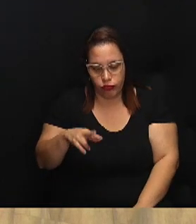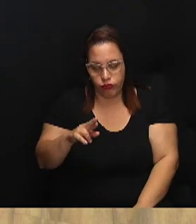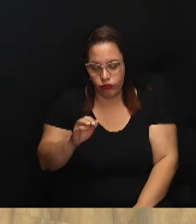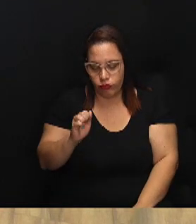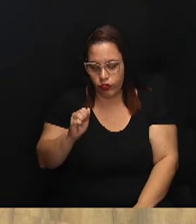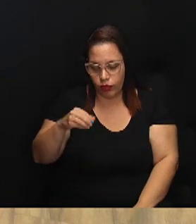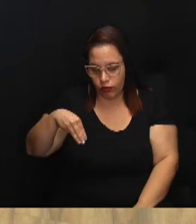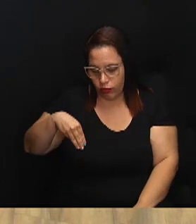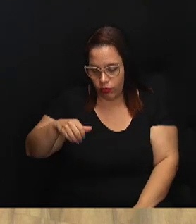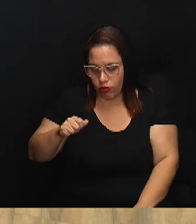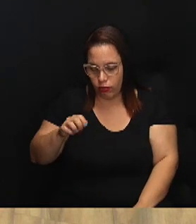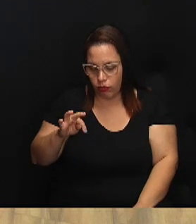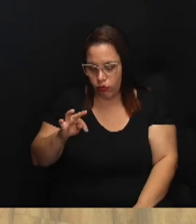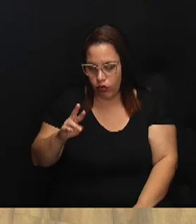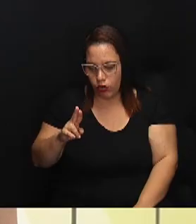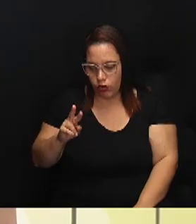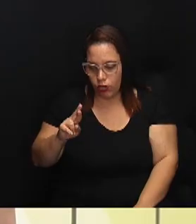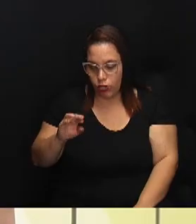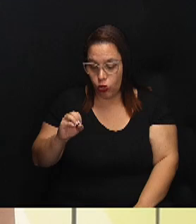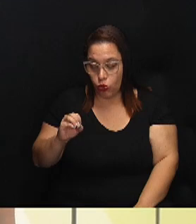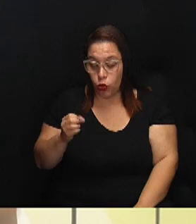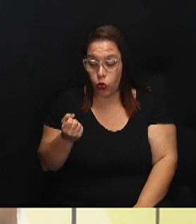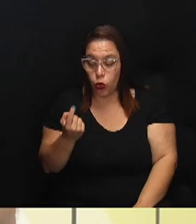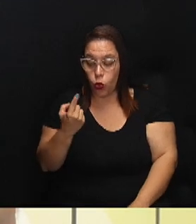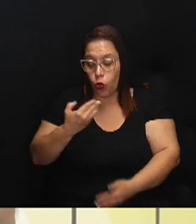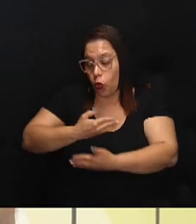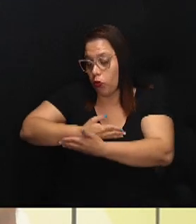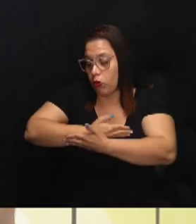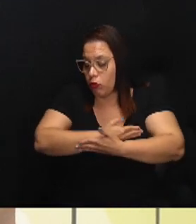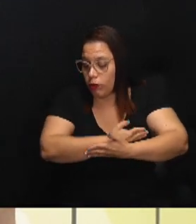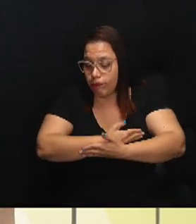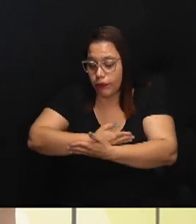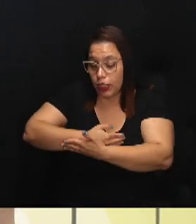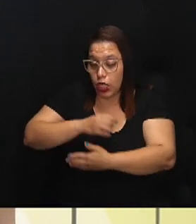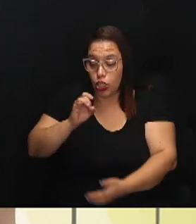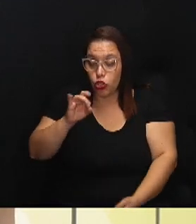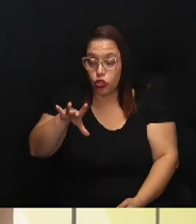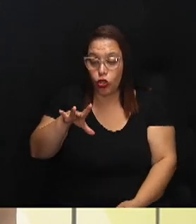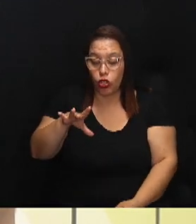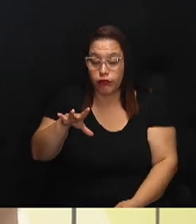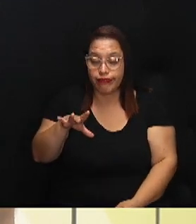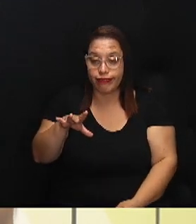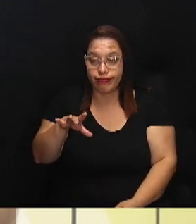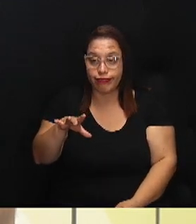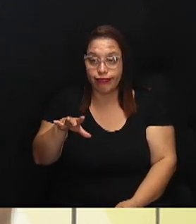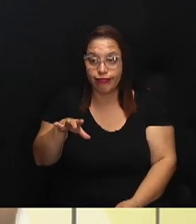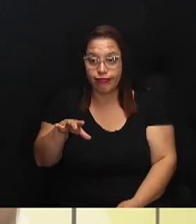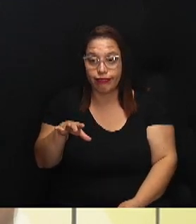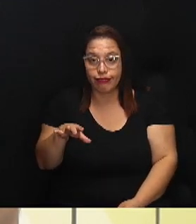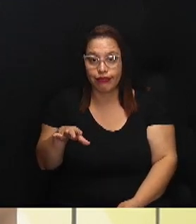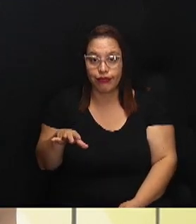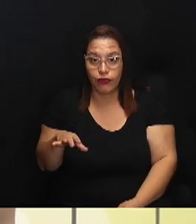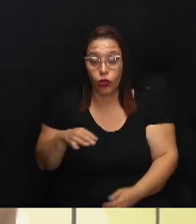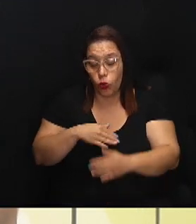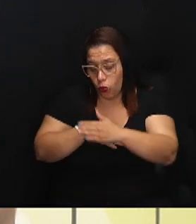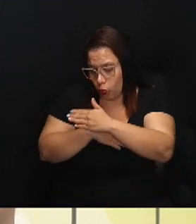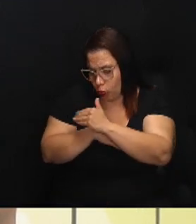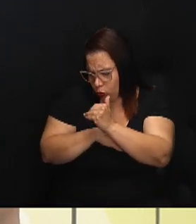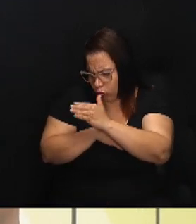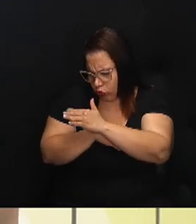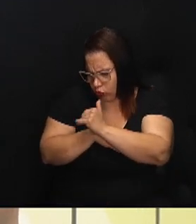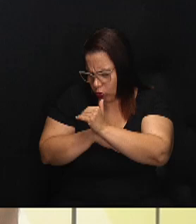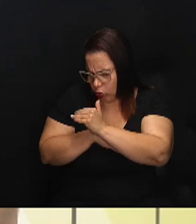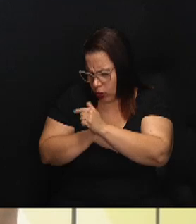bebê que por si só, né, quando tudo acontece muito bem, ele já é uma criatura, né, uma pessoa